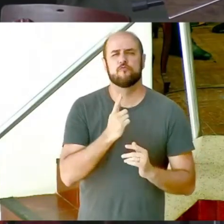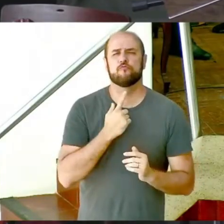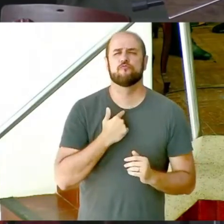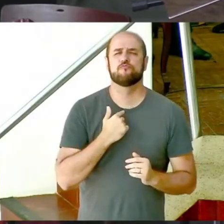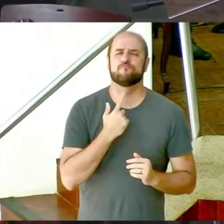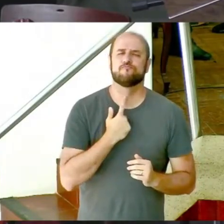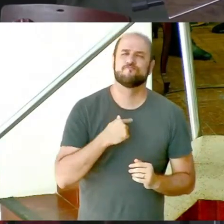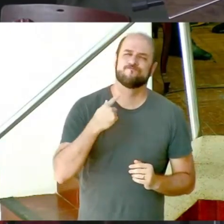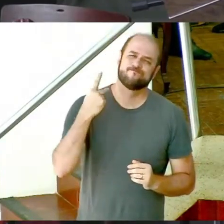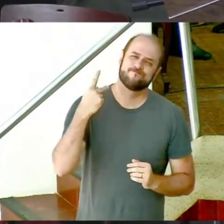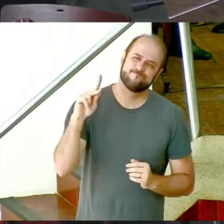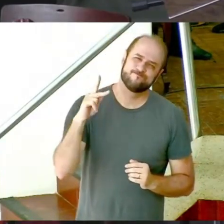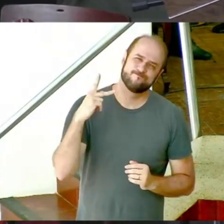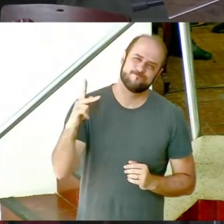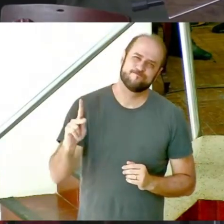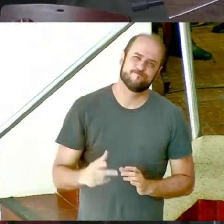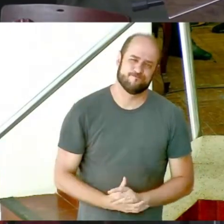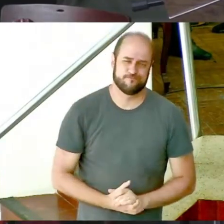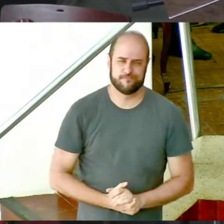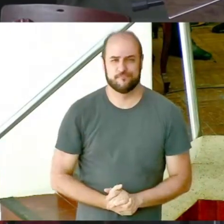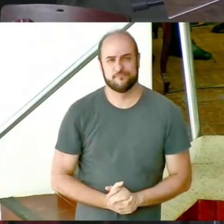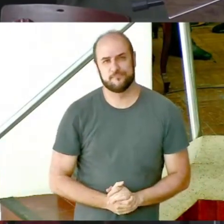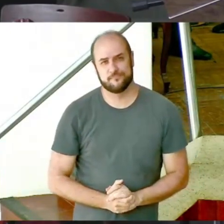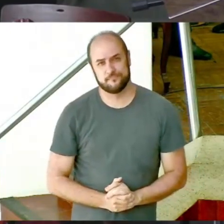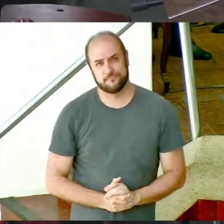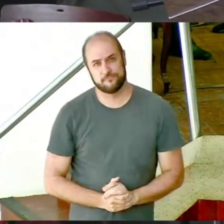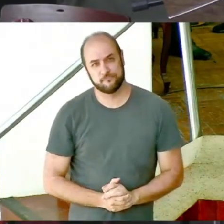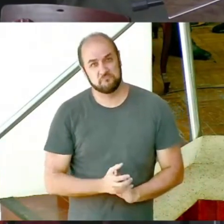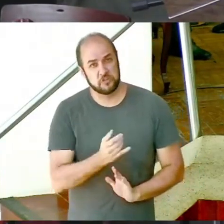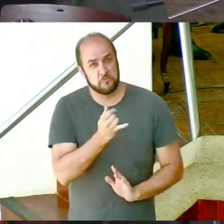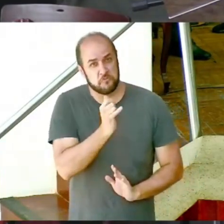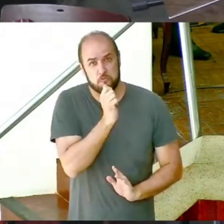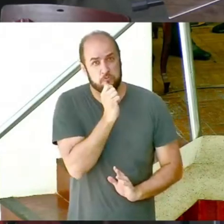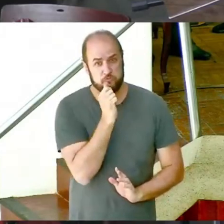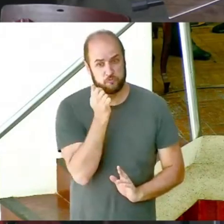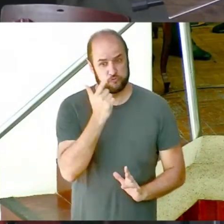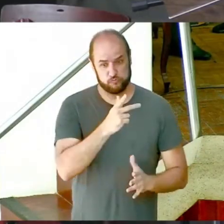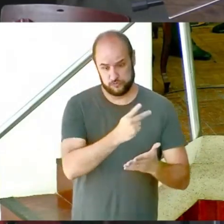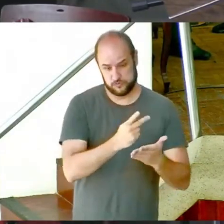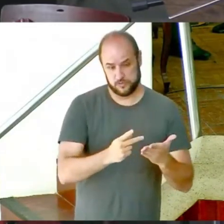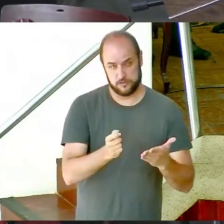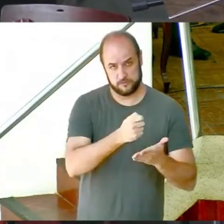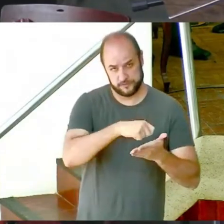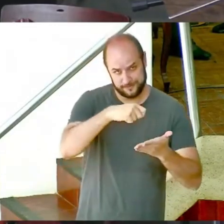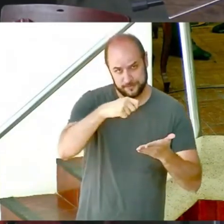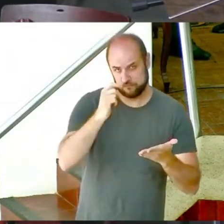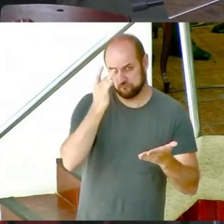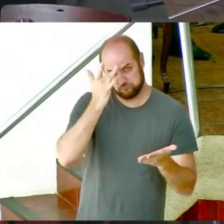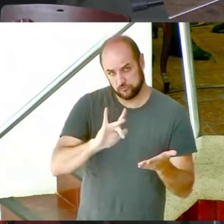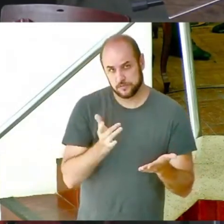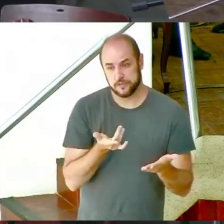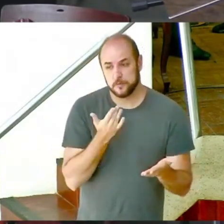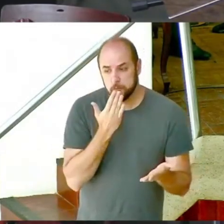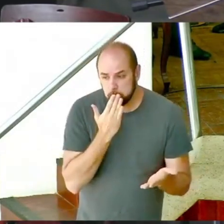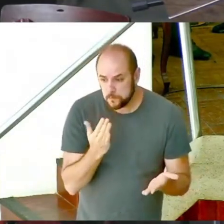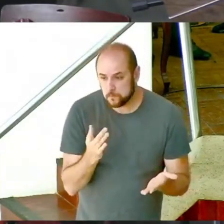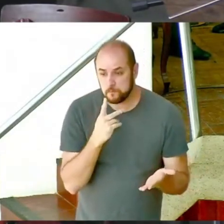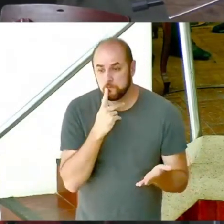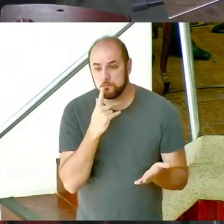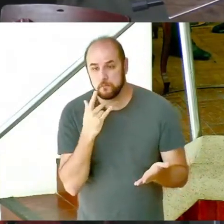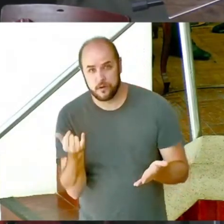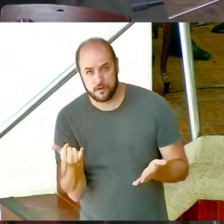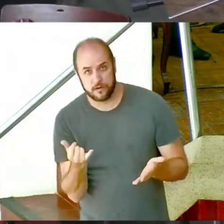tua vontade. Se ainda você não consegue escrever, pede o papai ou a mamãe para colocar